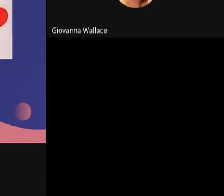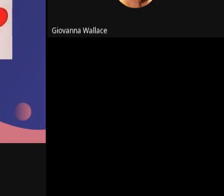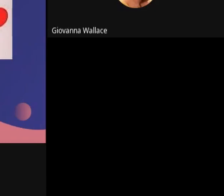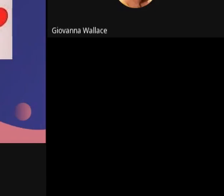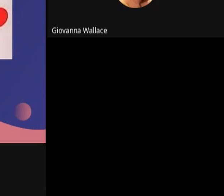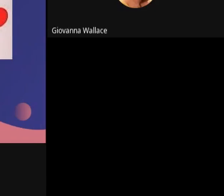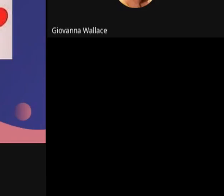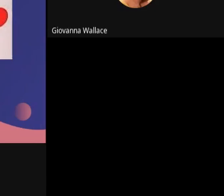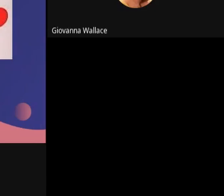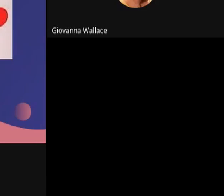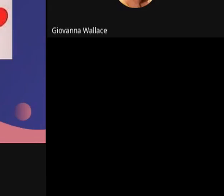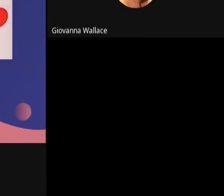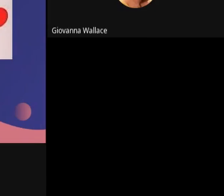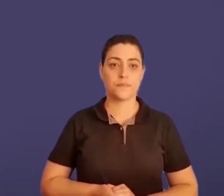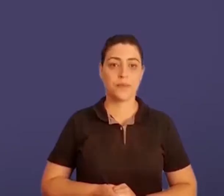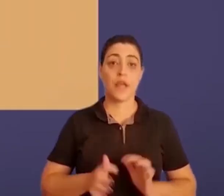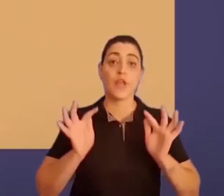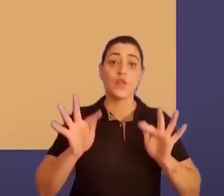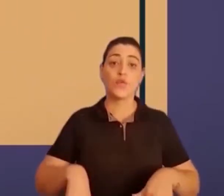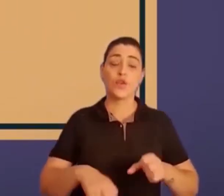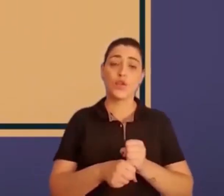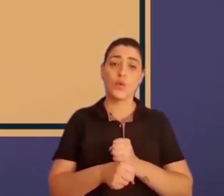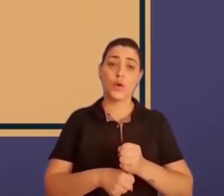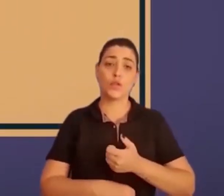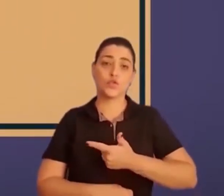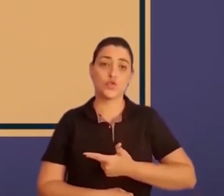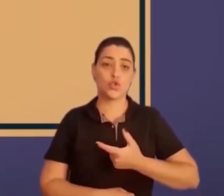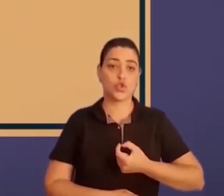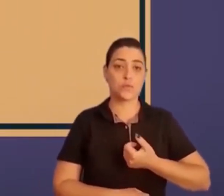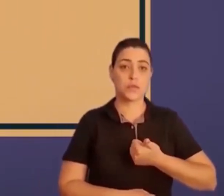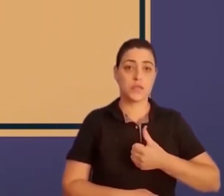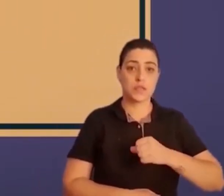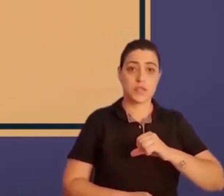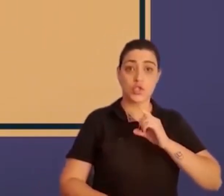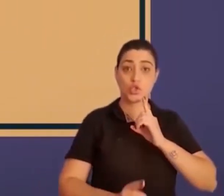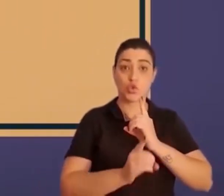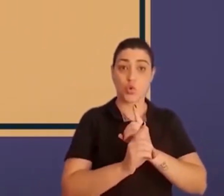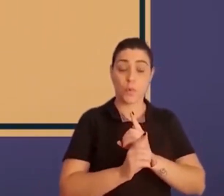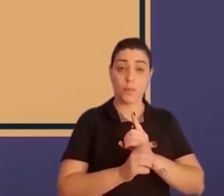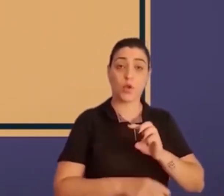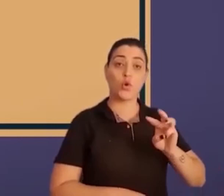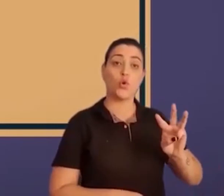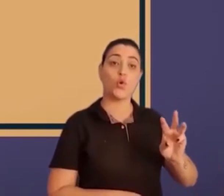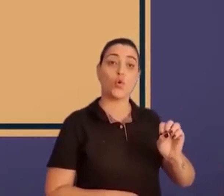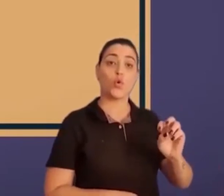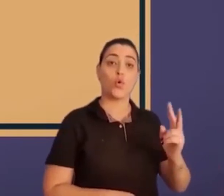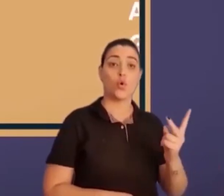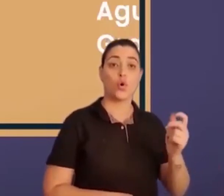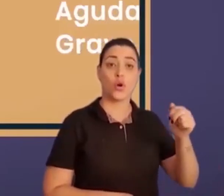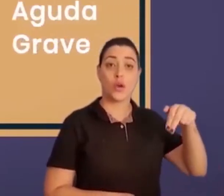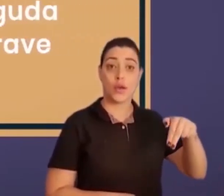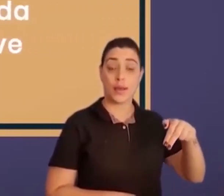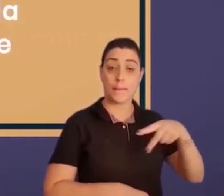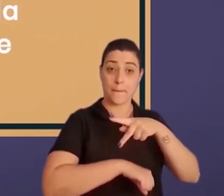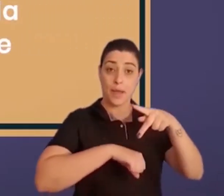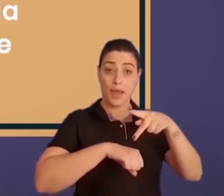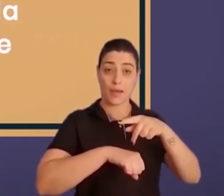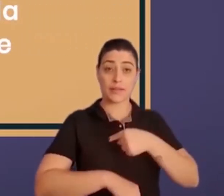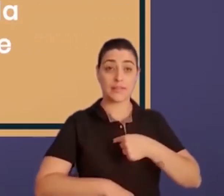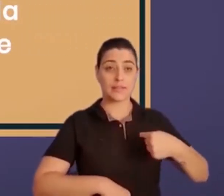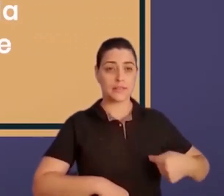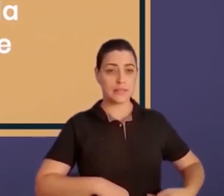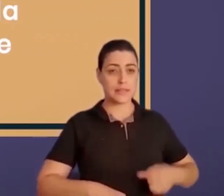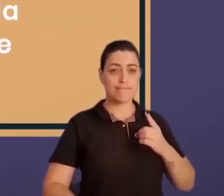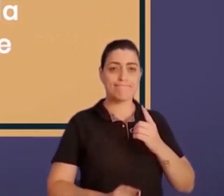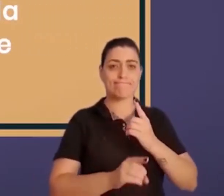até a próxima. No fim de 2019, foi identificada em Wuhan, na China, uma síndrome